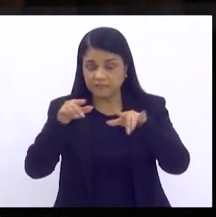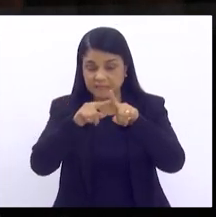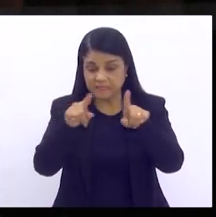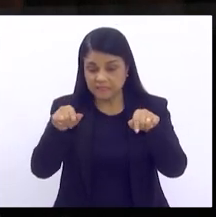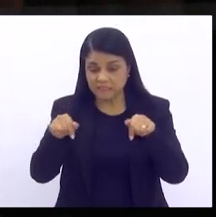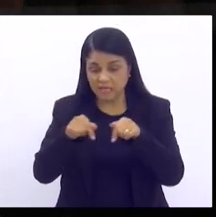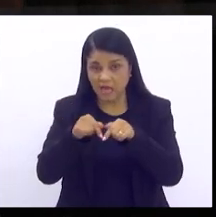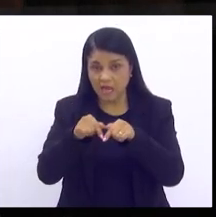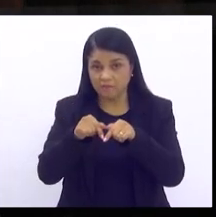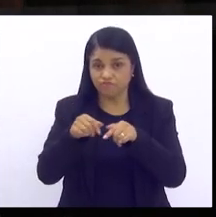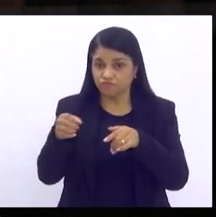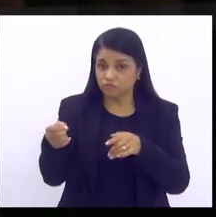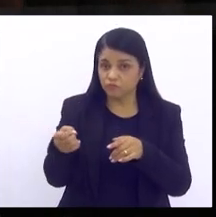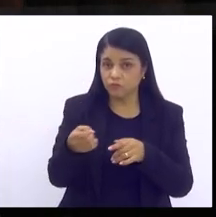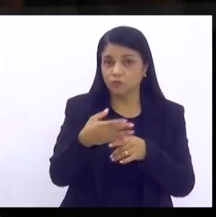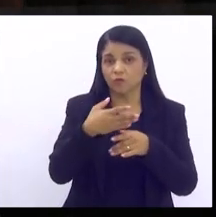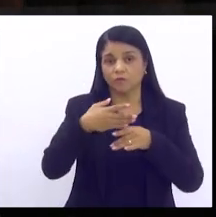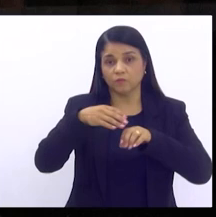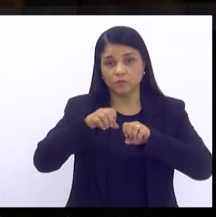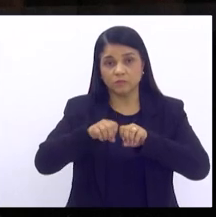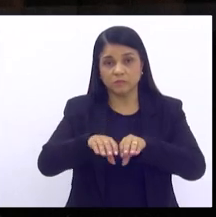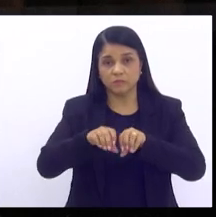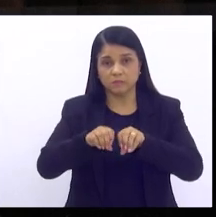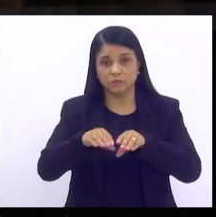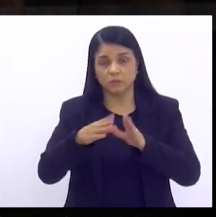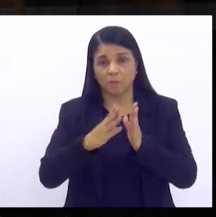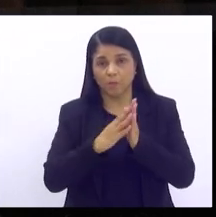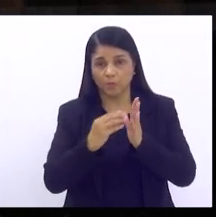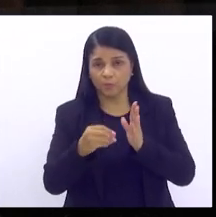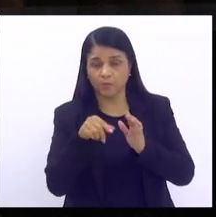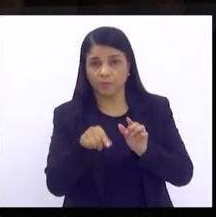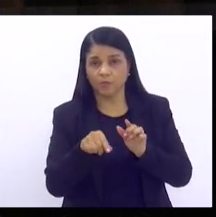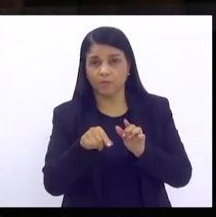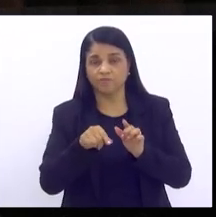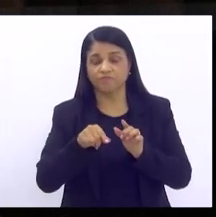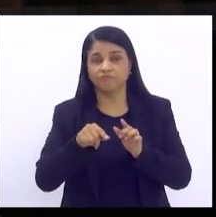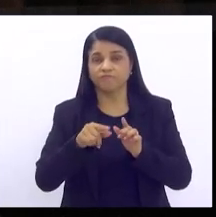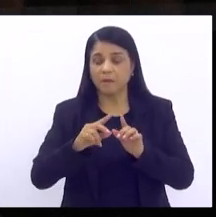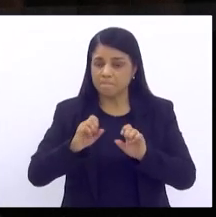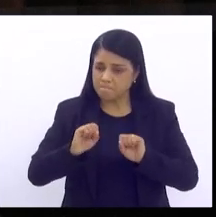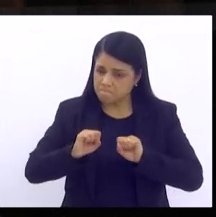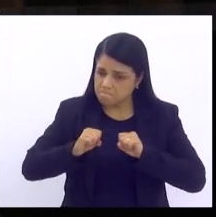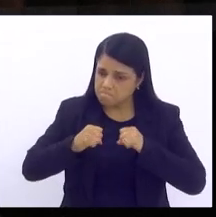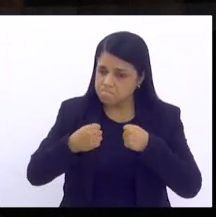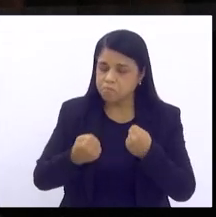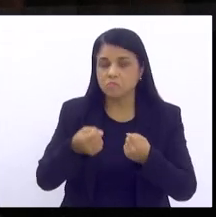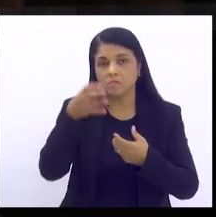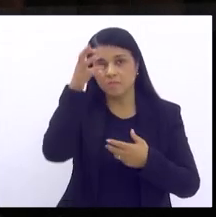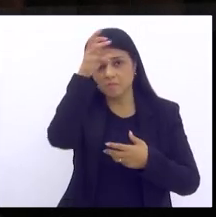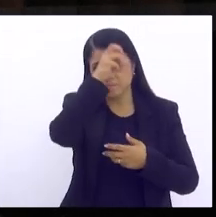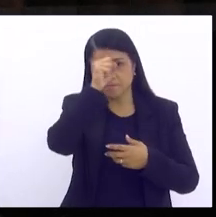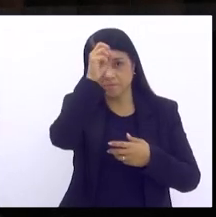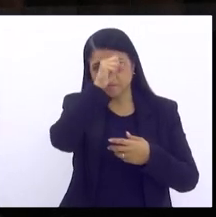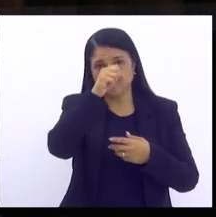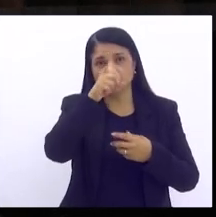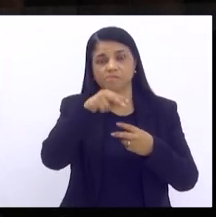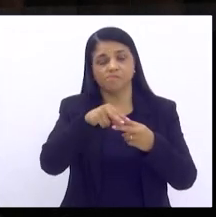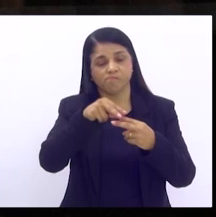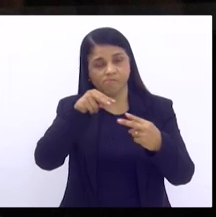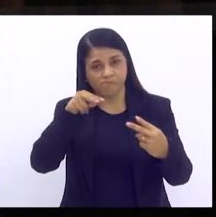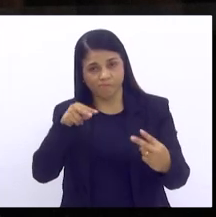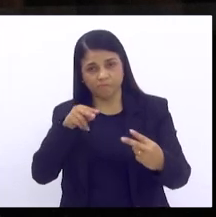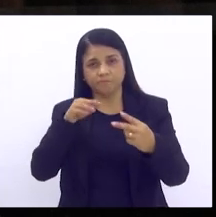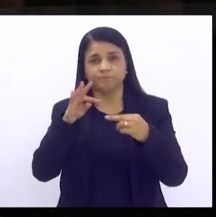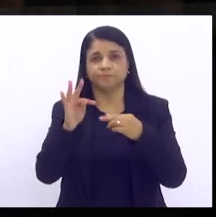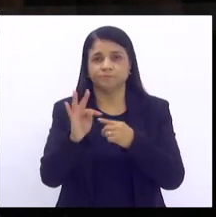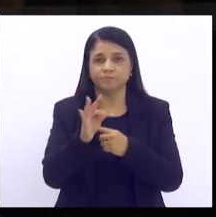nos levou para uma nova modalidade de ensino, em que a gente se desdobrou para aprender. A gente se desdobrou para aprender técnicas que